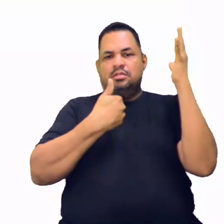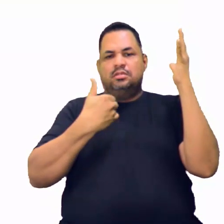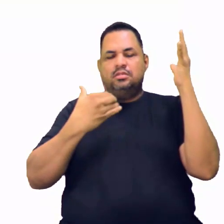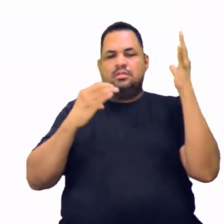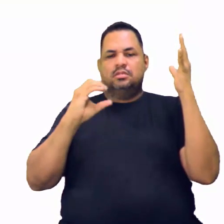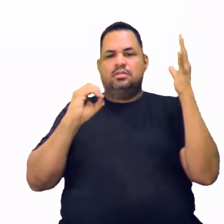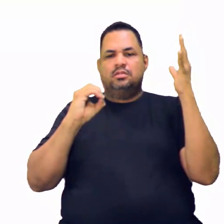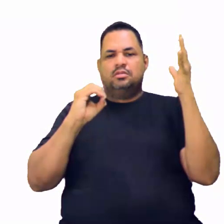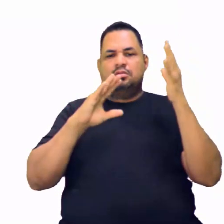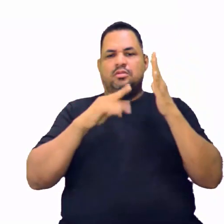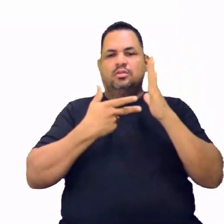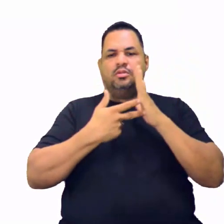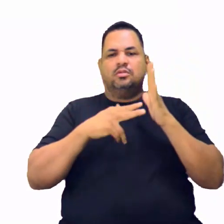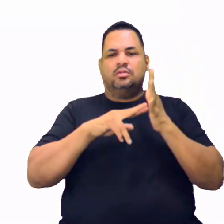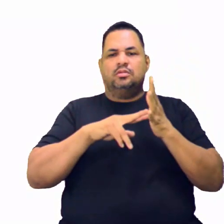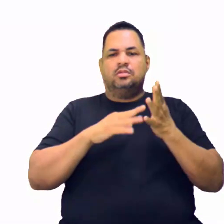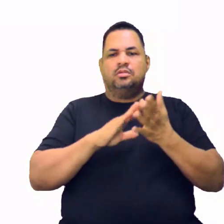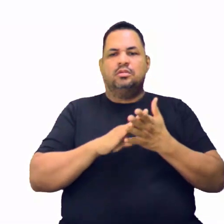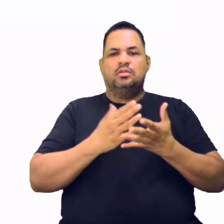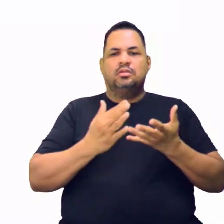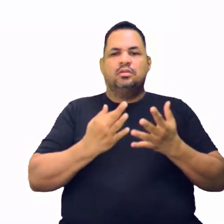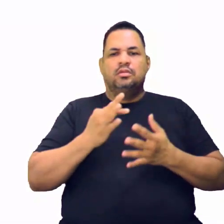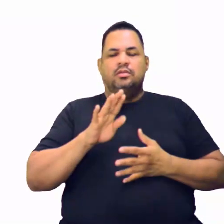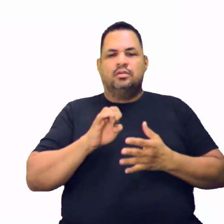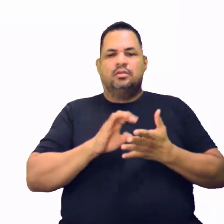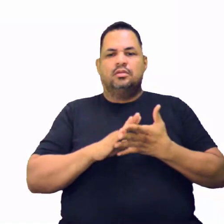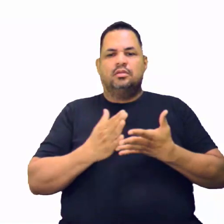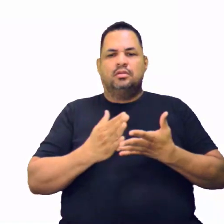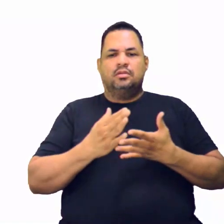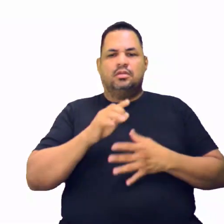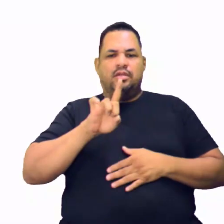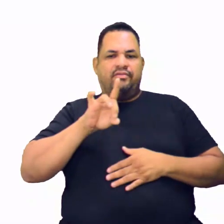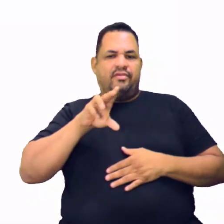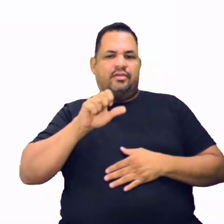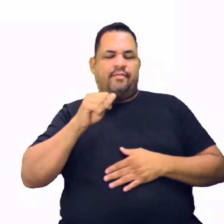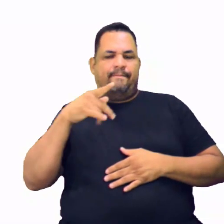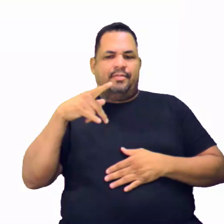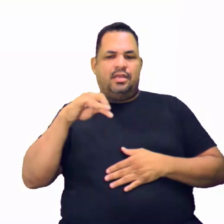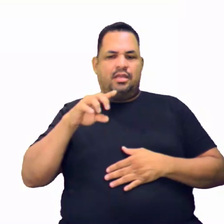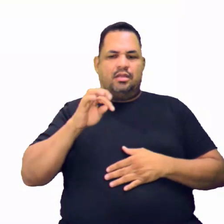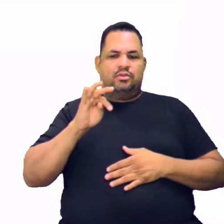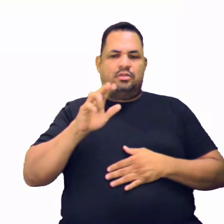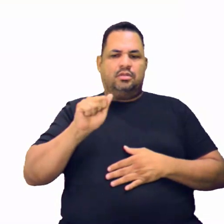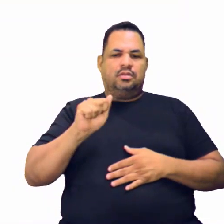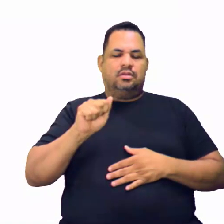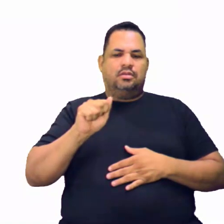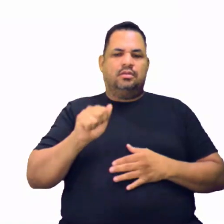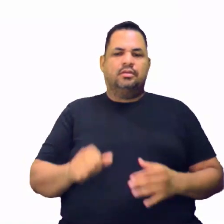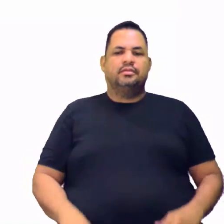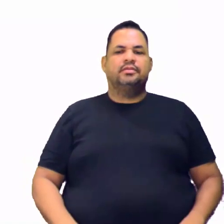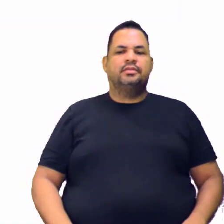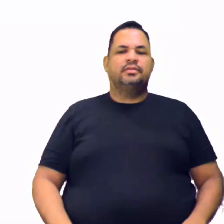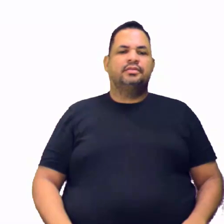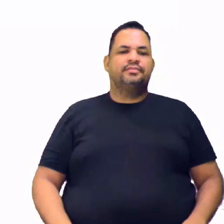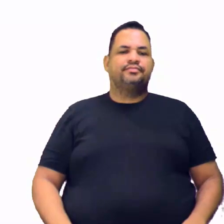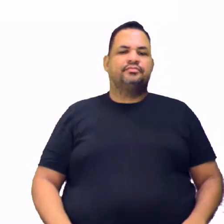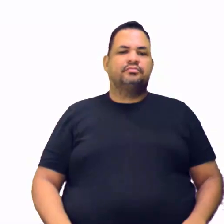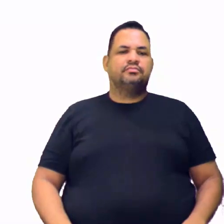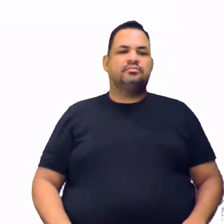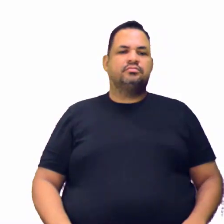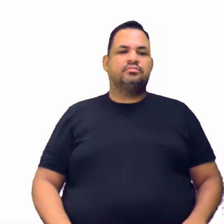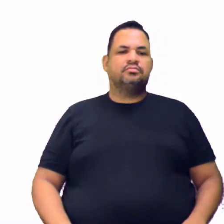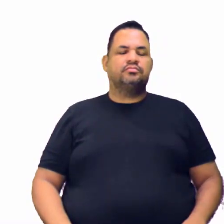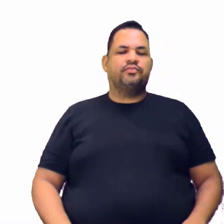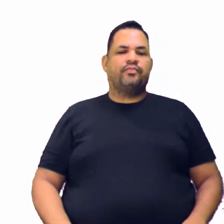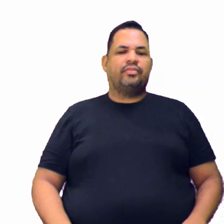desse fogo? Da palavra fogo, que ela é elevada, que é peralta. Mais